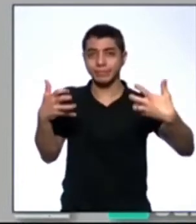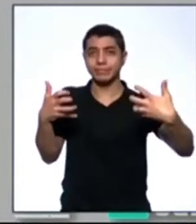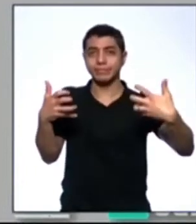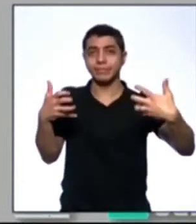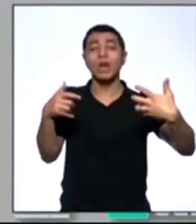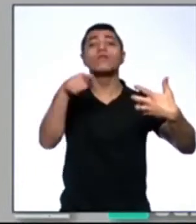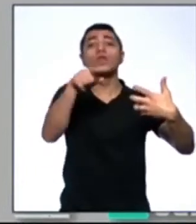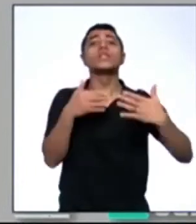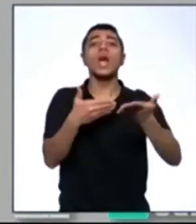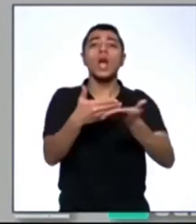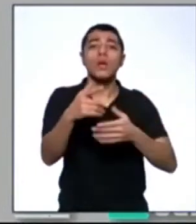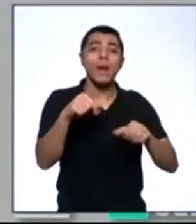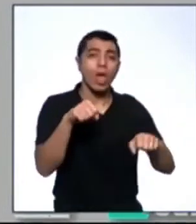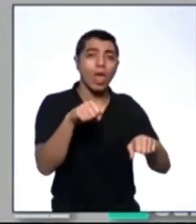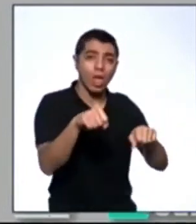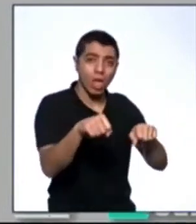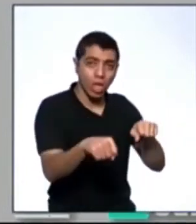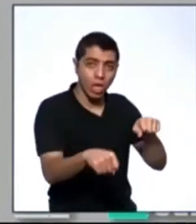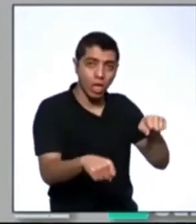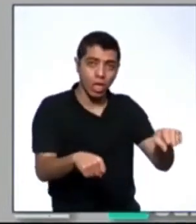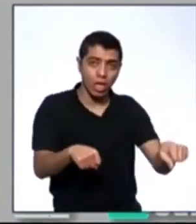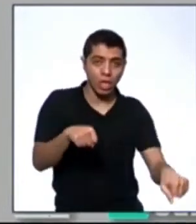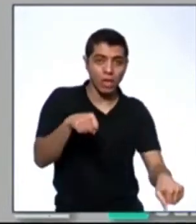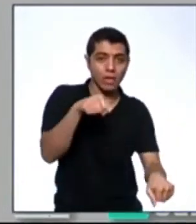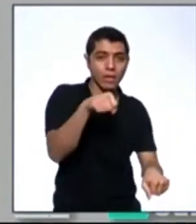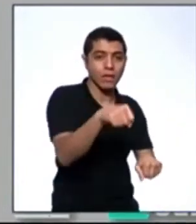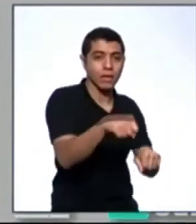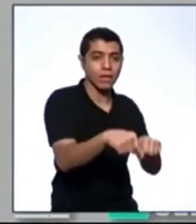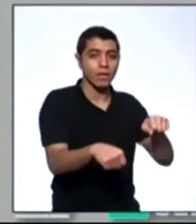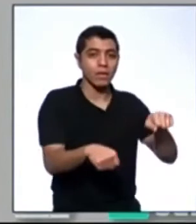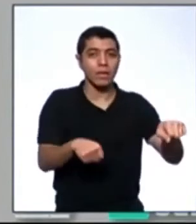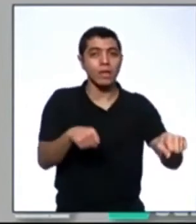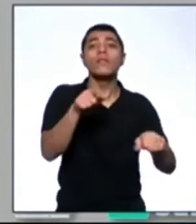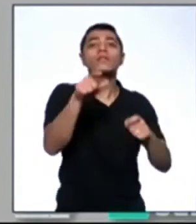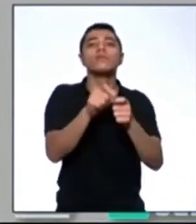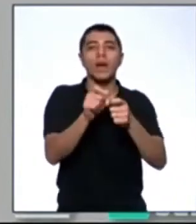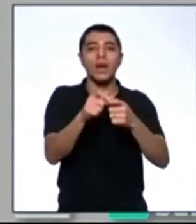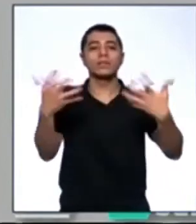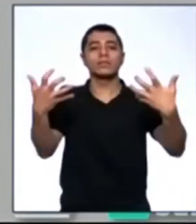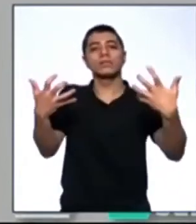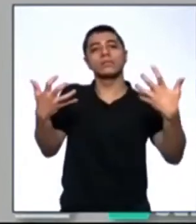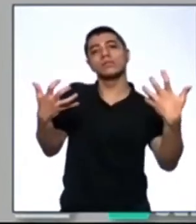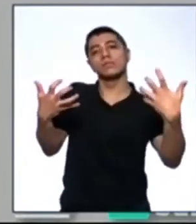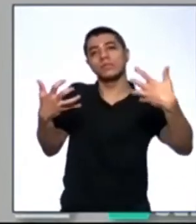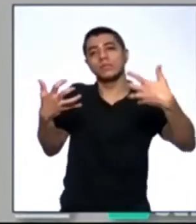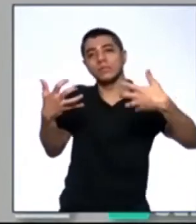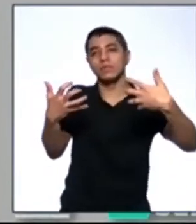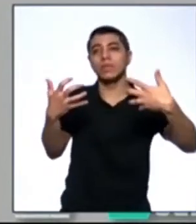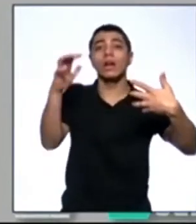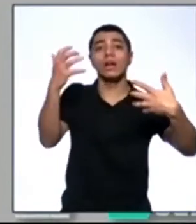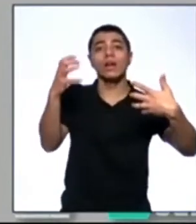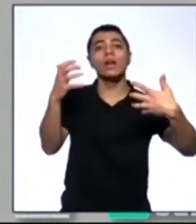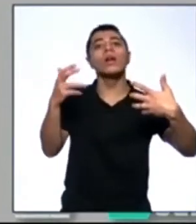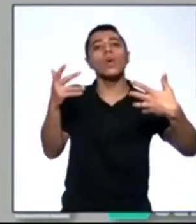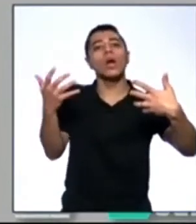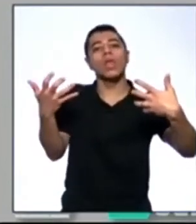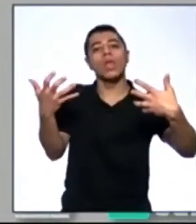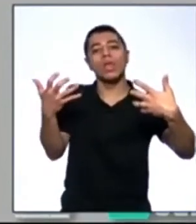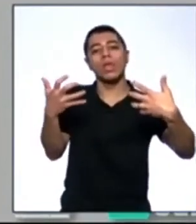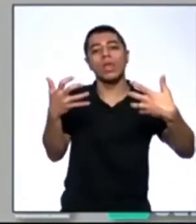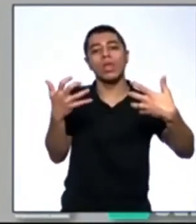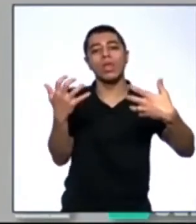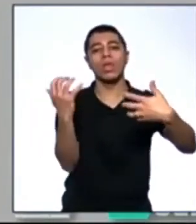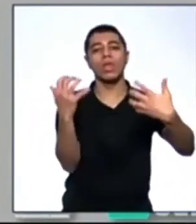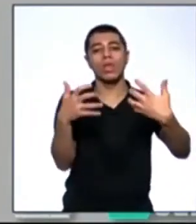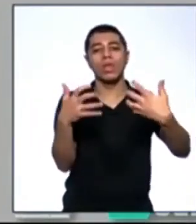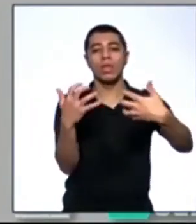você pedala, você gira a coroa num sentido. Repare que a catraca vai girar no mesmo sentido. Então, quando a gente quer que as duas